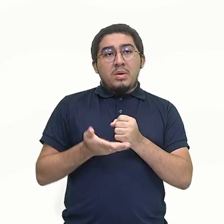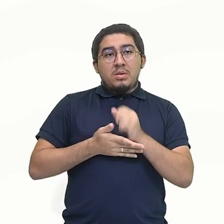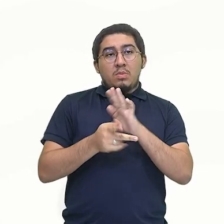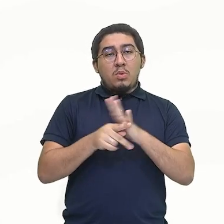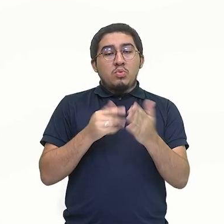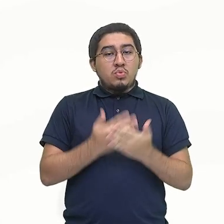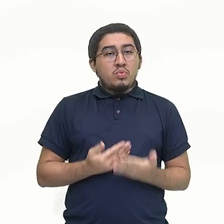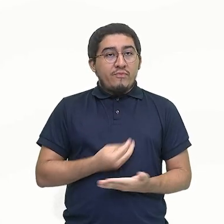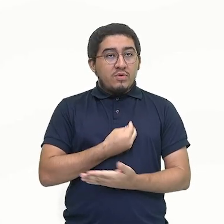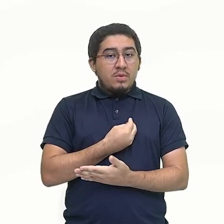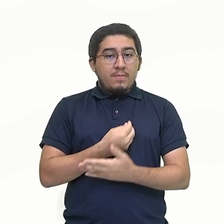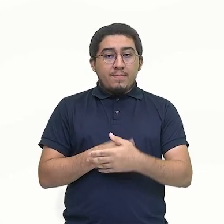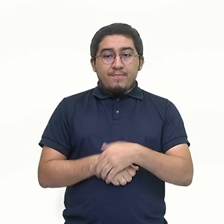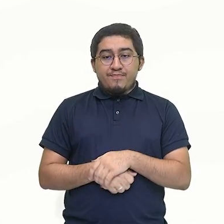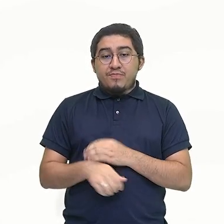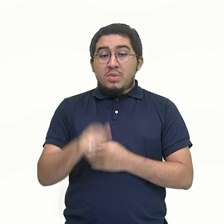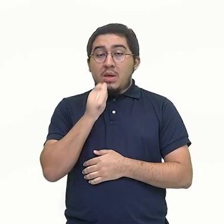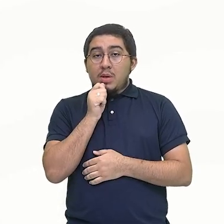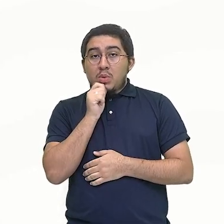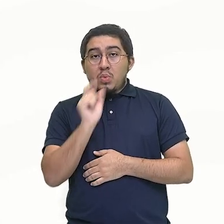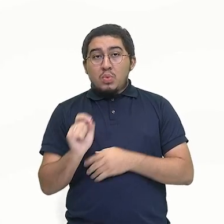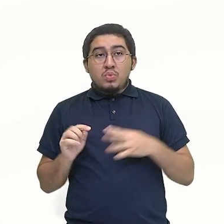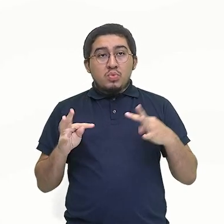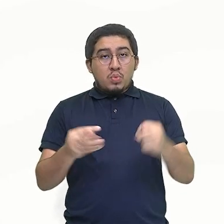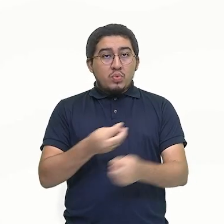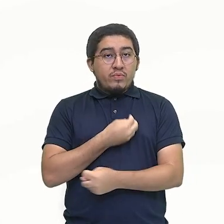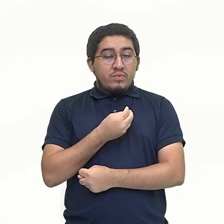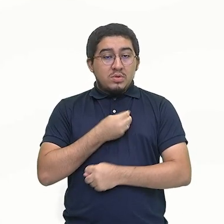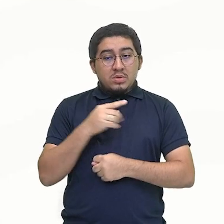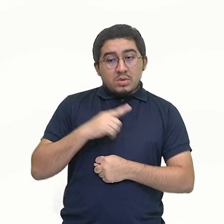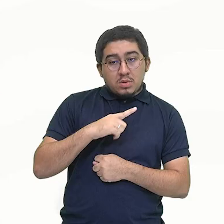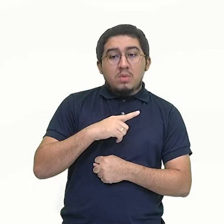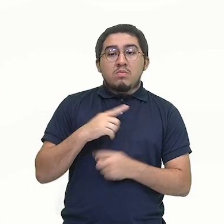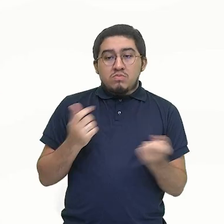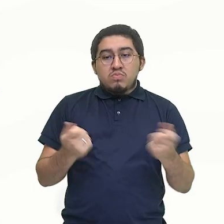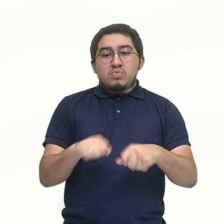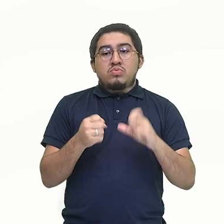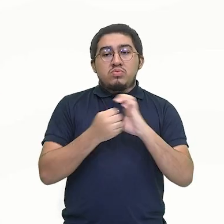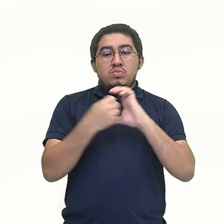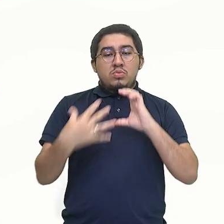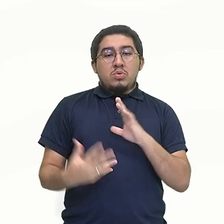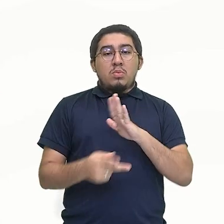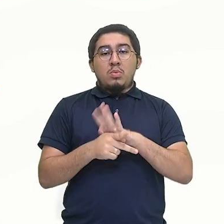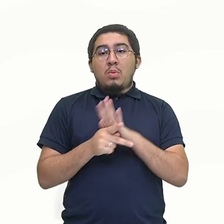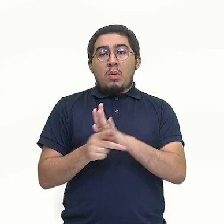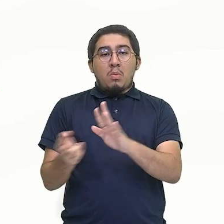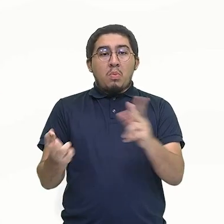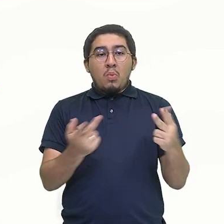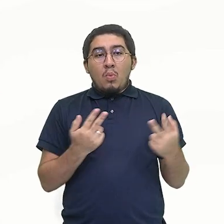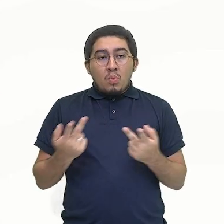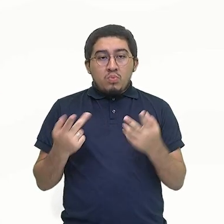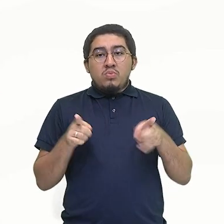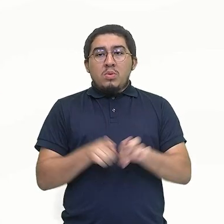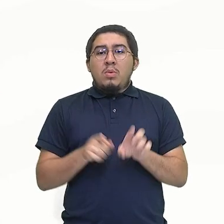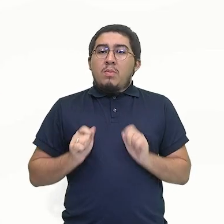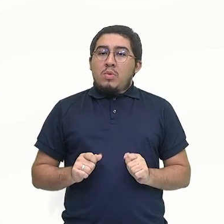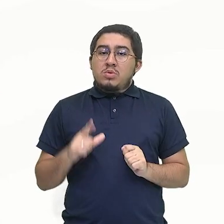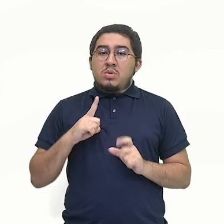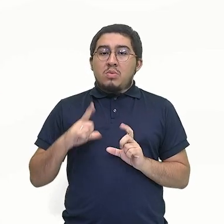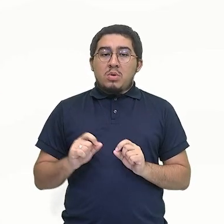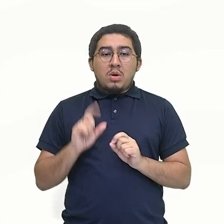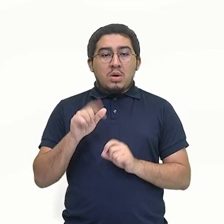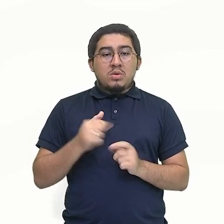da vida, uma vez que todos os organismos vivos eles têm essa característica em comum. Eles podem apresentar